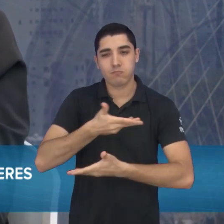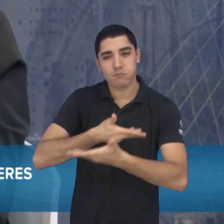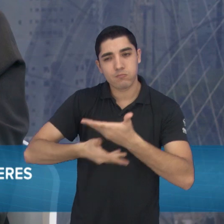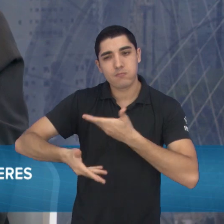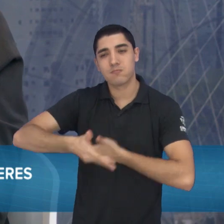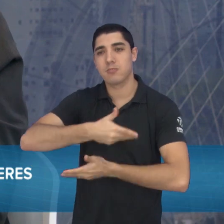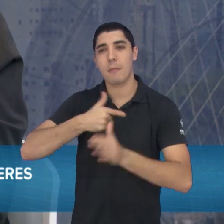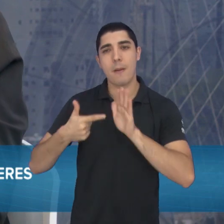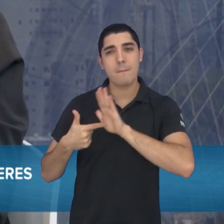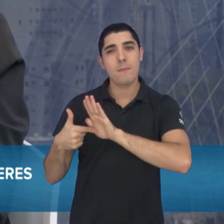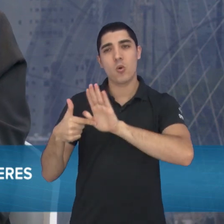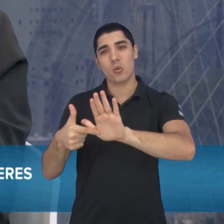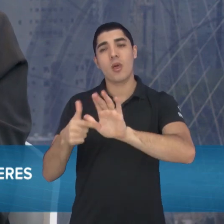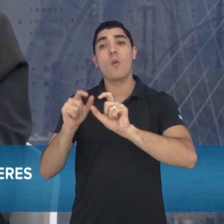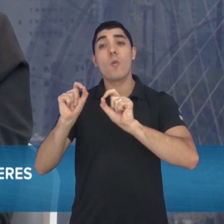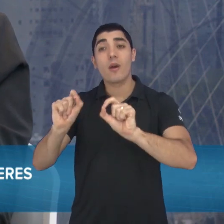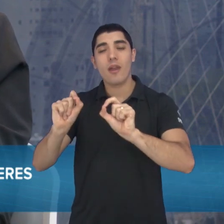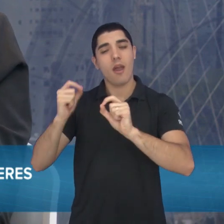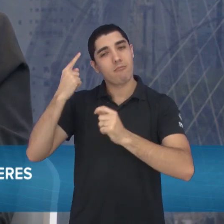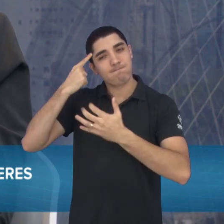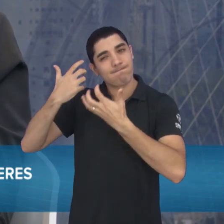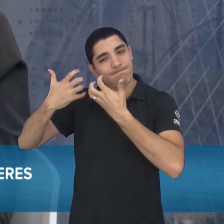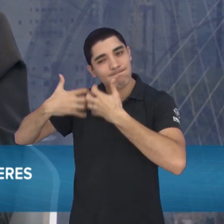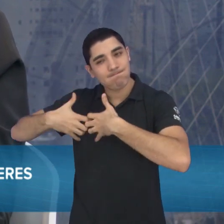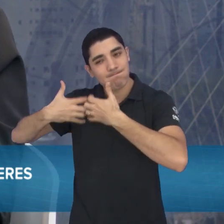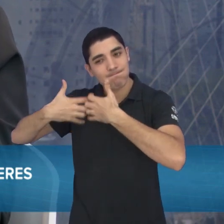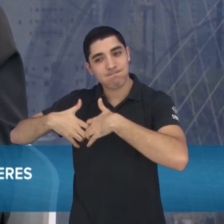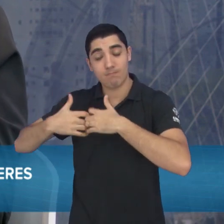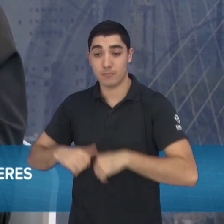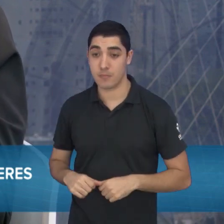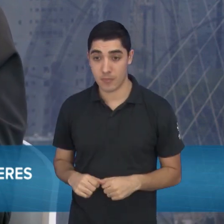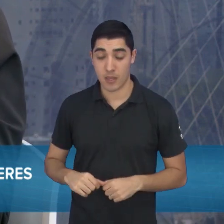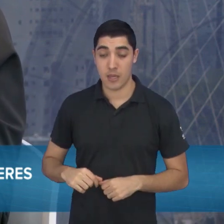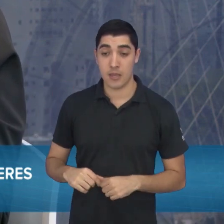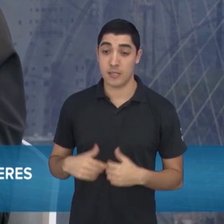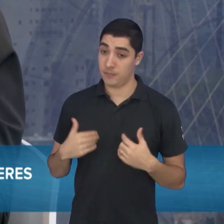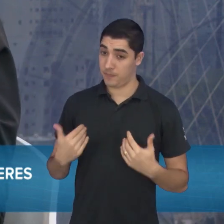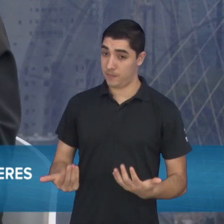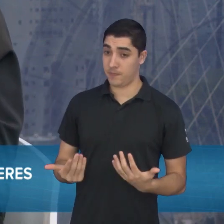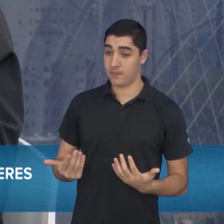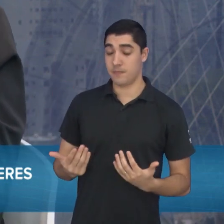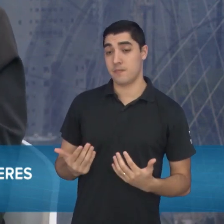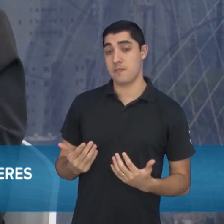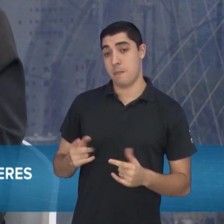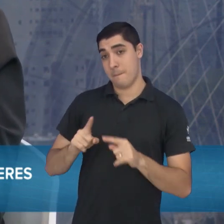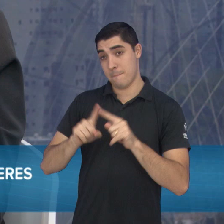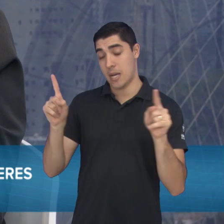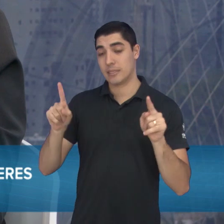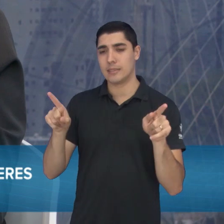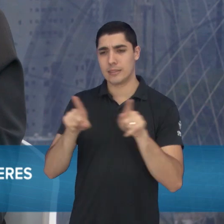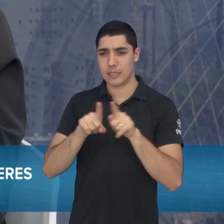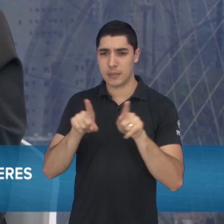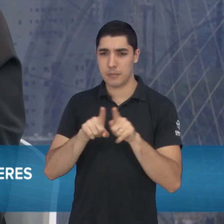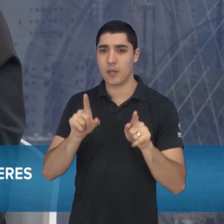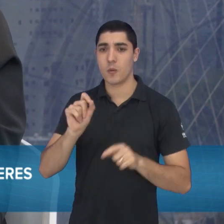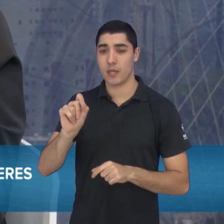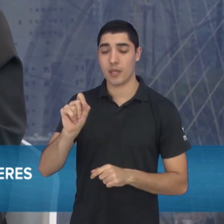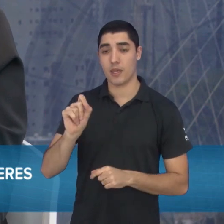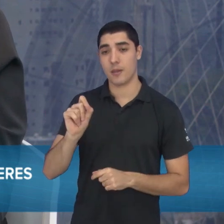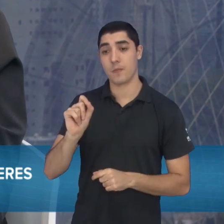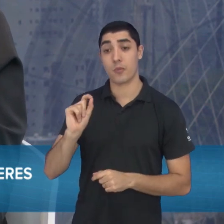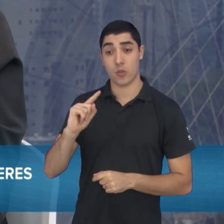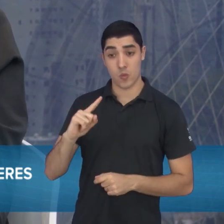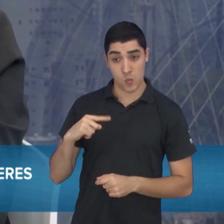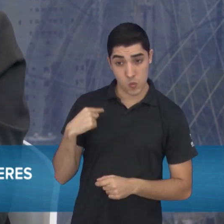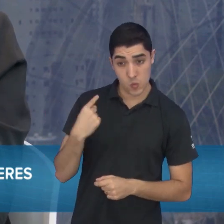essas reflexões e a gente poder ir mudando. Agora, e acho que a gente, né? Um outro ponto que eu ia falar, que eu acho